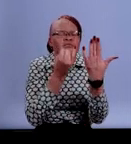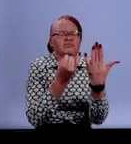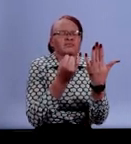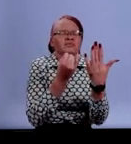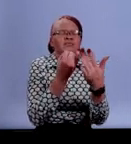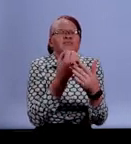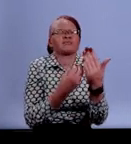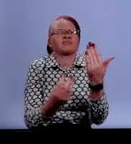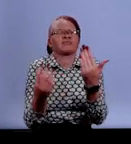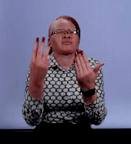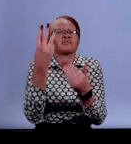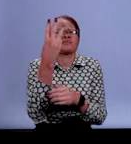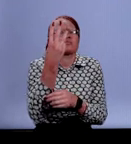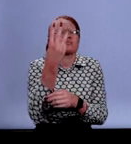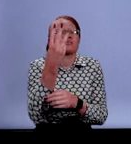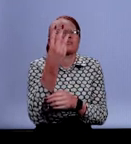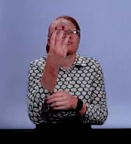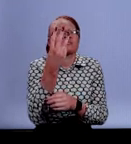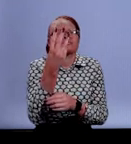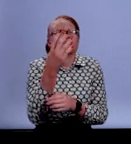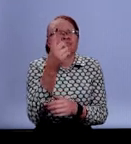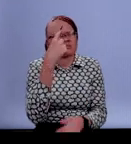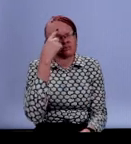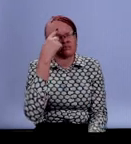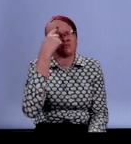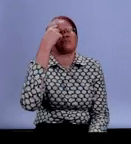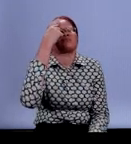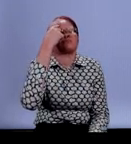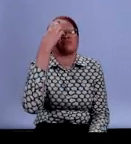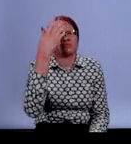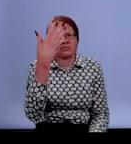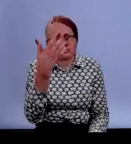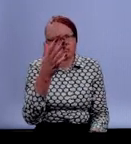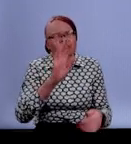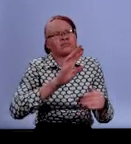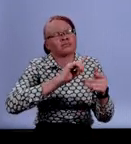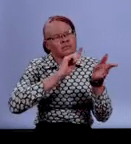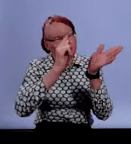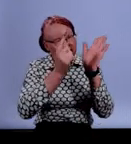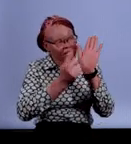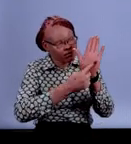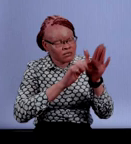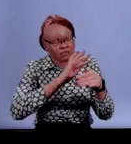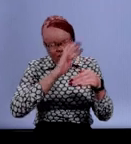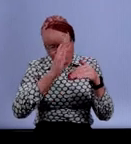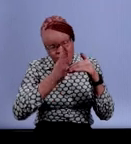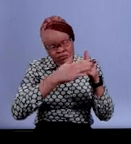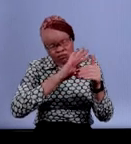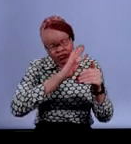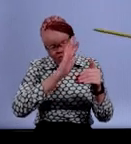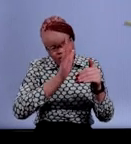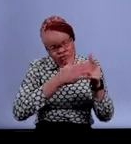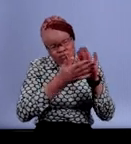6 elevado a 3 recordes que o expoente da potência indica o número de vezes